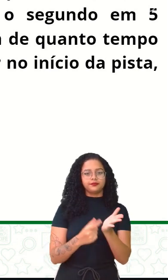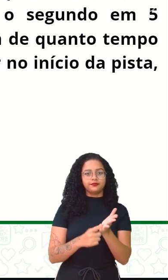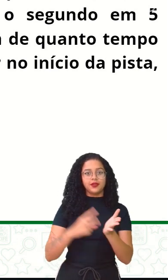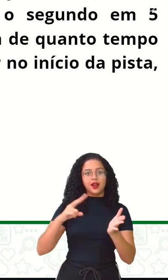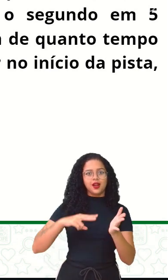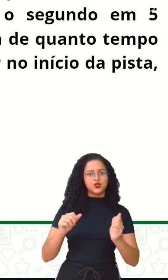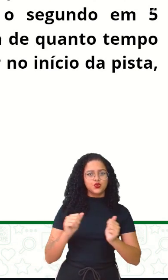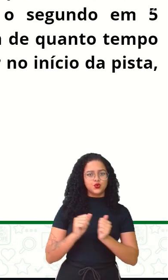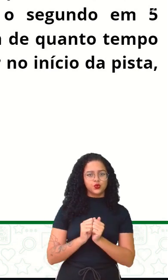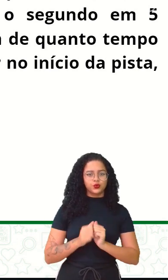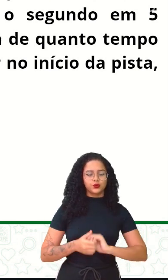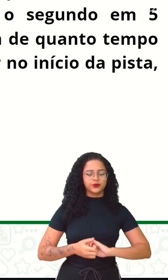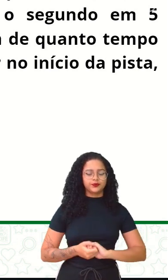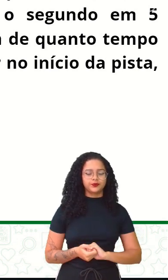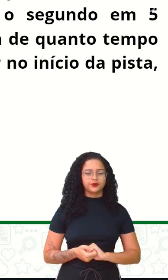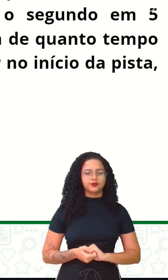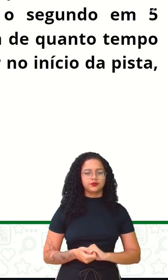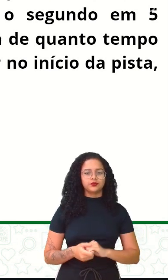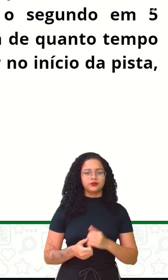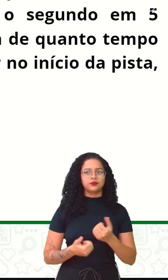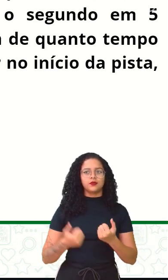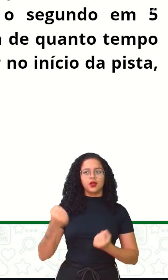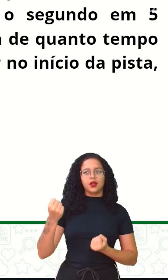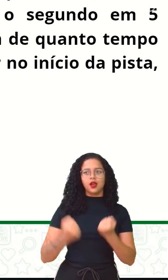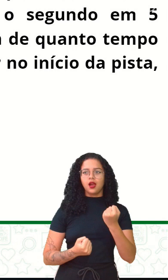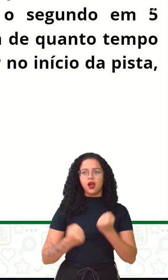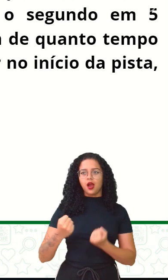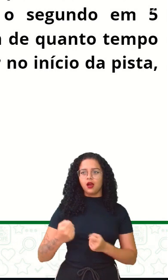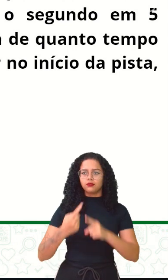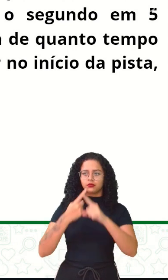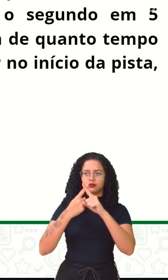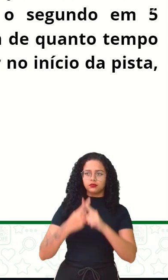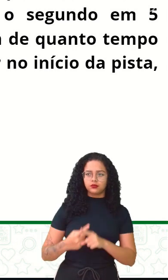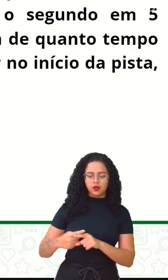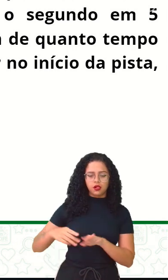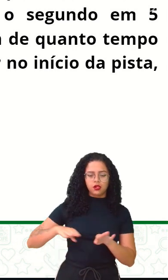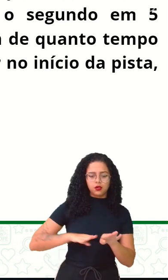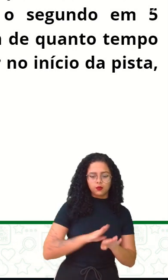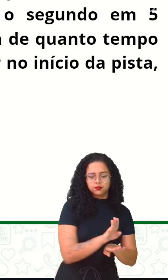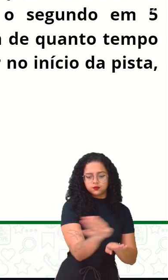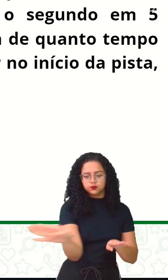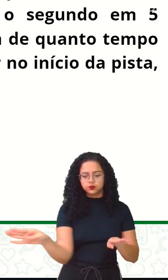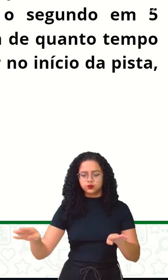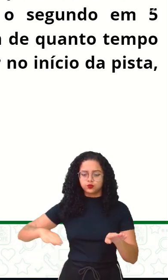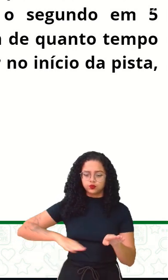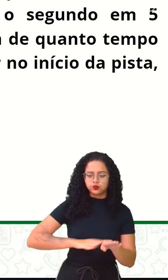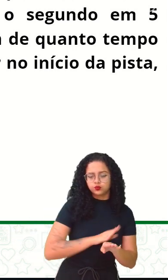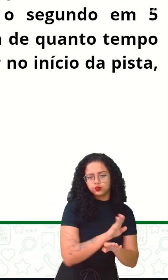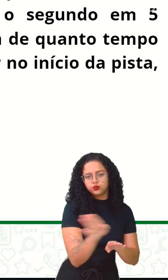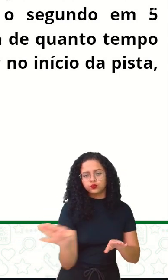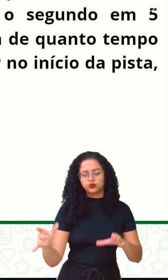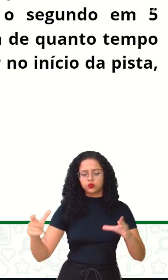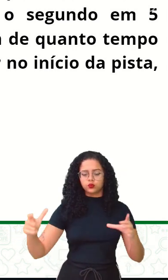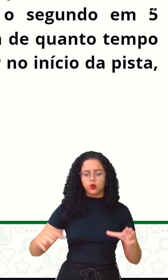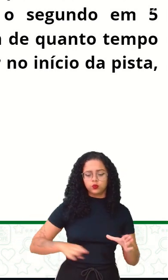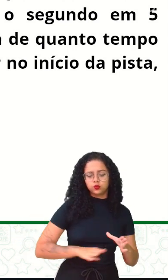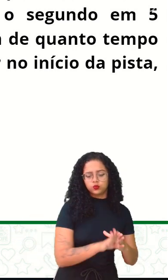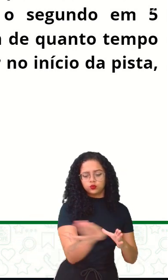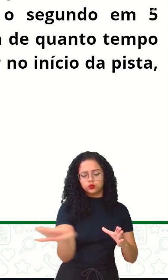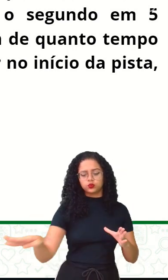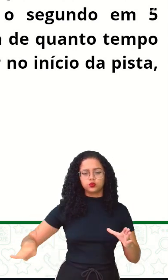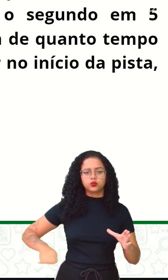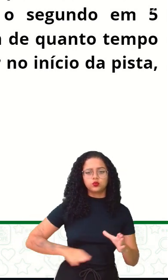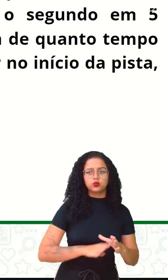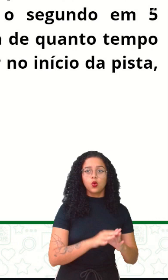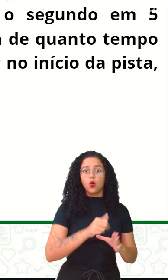comigo. Automóveis disputam uma corrida em pista circular. O